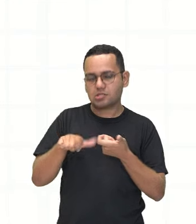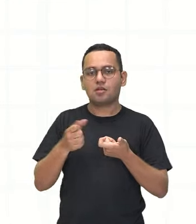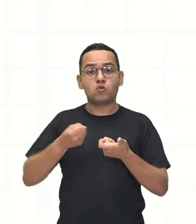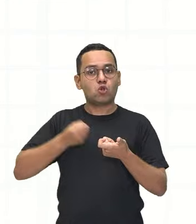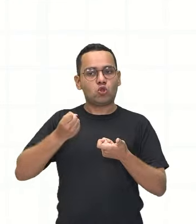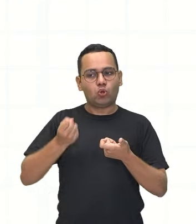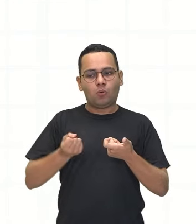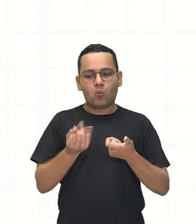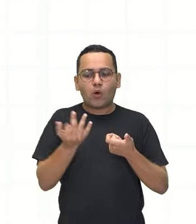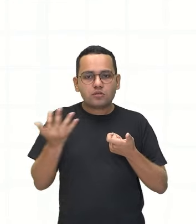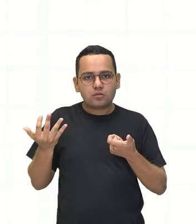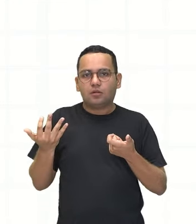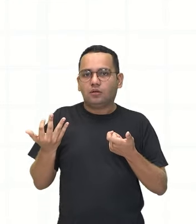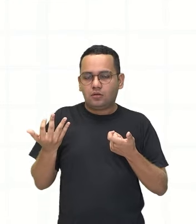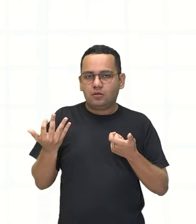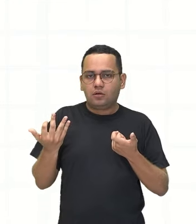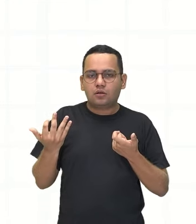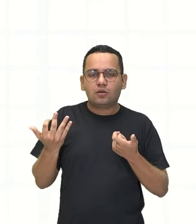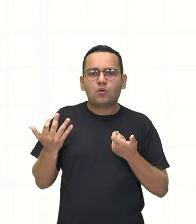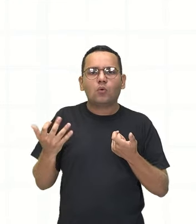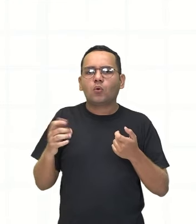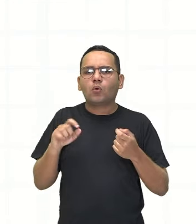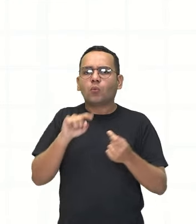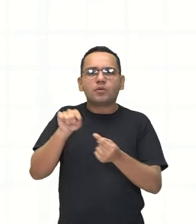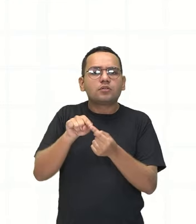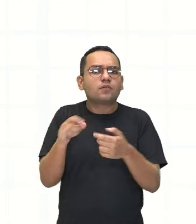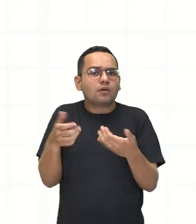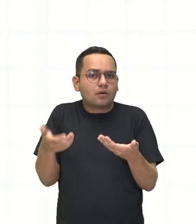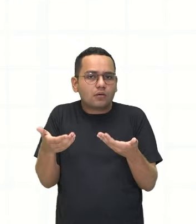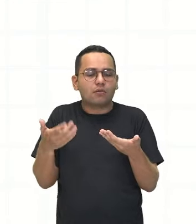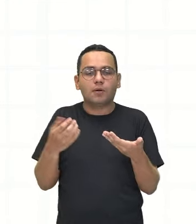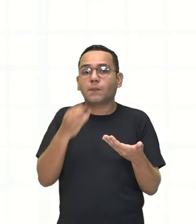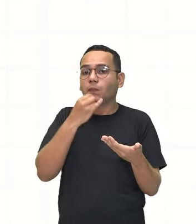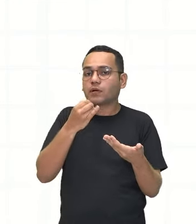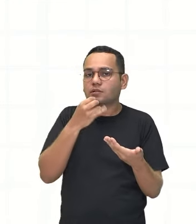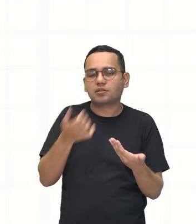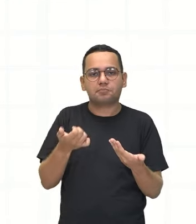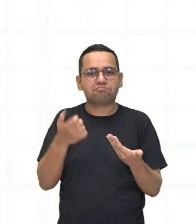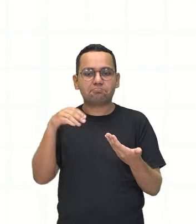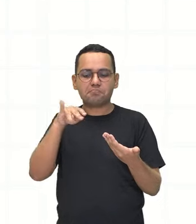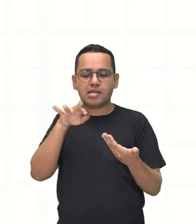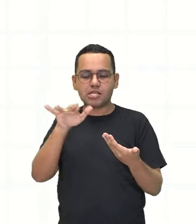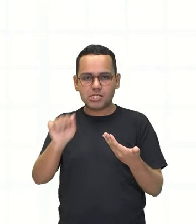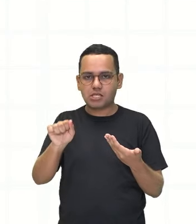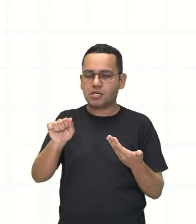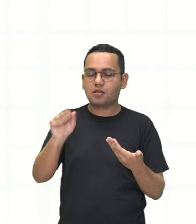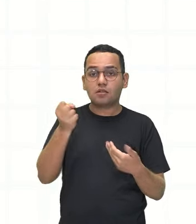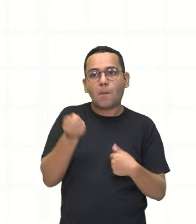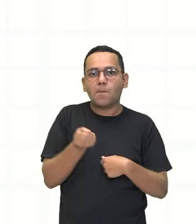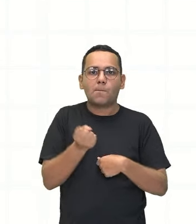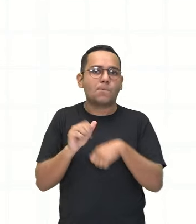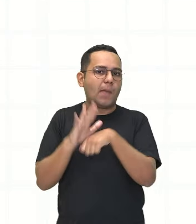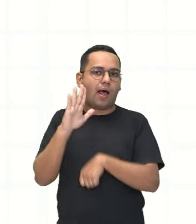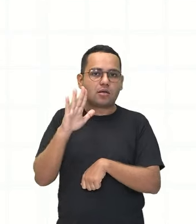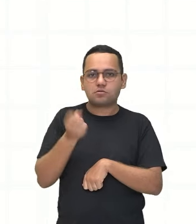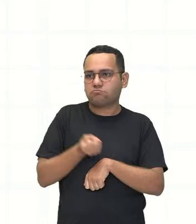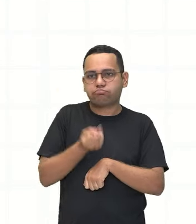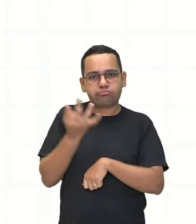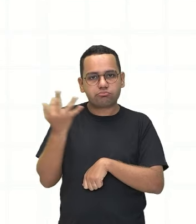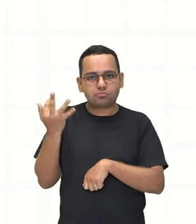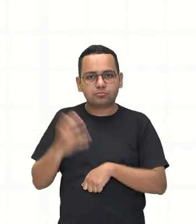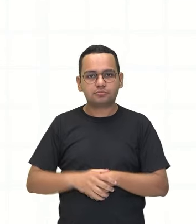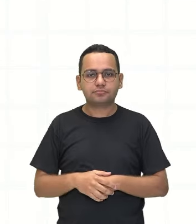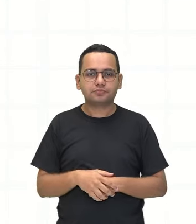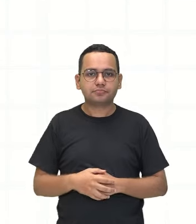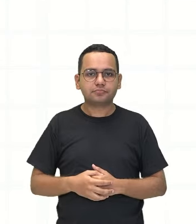Então, está indicando que é mais de um. Seja menino, menina, seja uma coisa, um objeto, né?